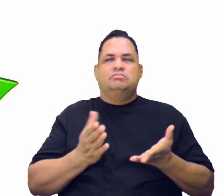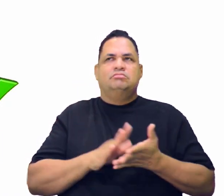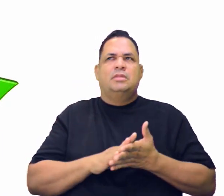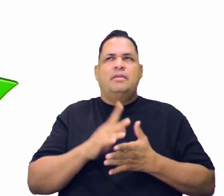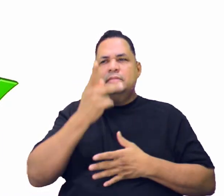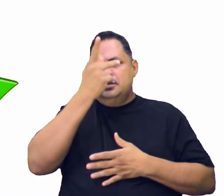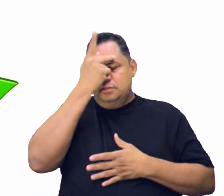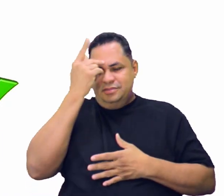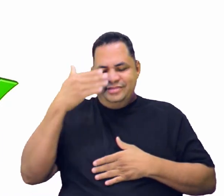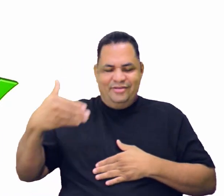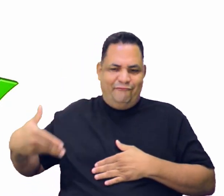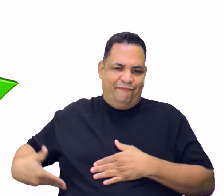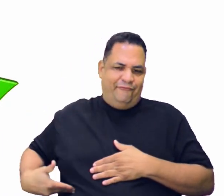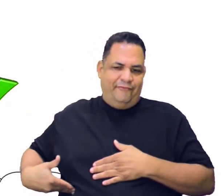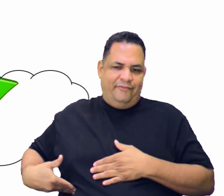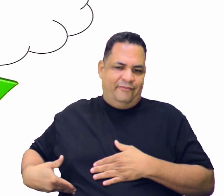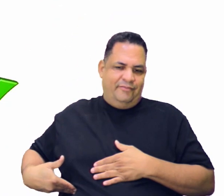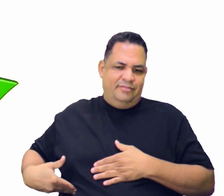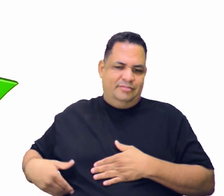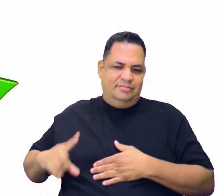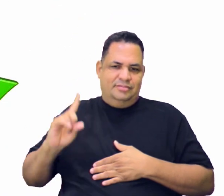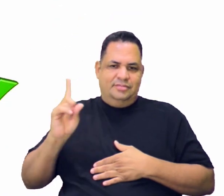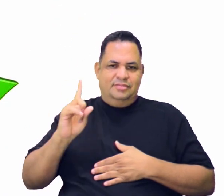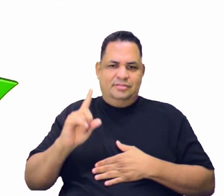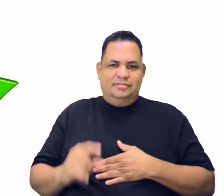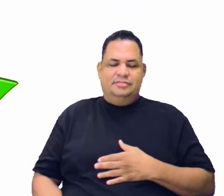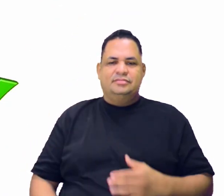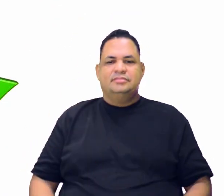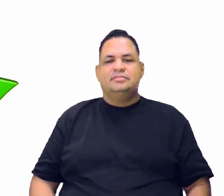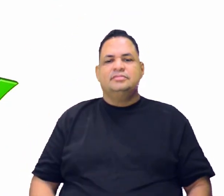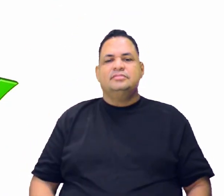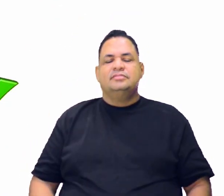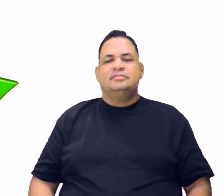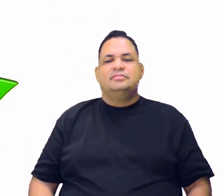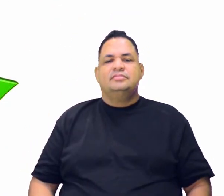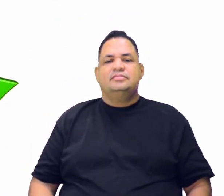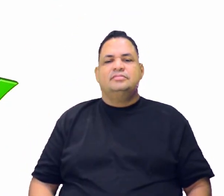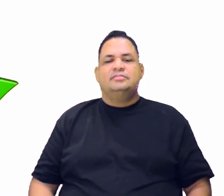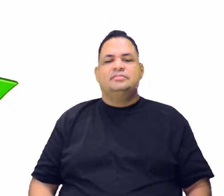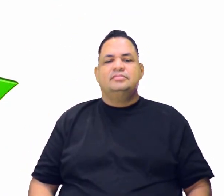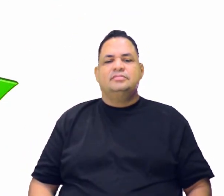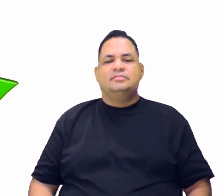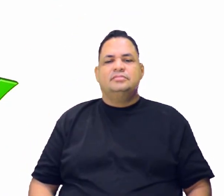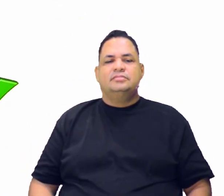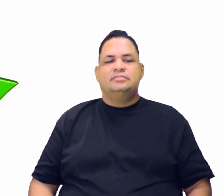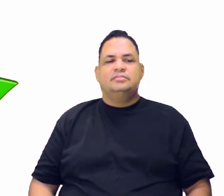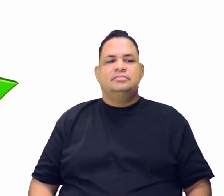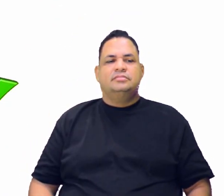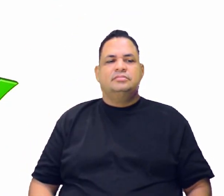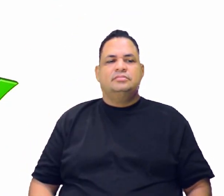pessoa está com fome? Não, Amadinha, eu não estou com fome, não. Então, vamos lá. Olha aqui, ó.